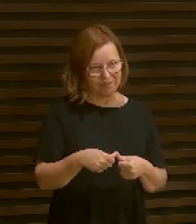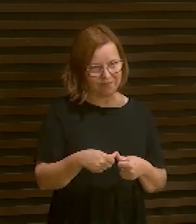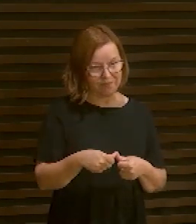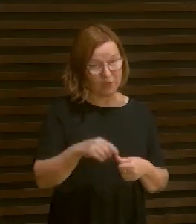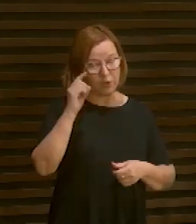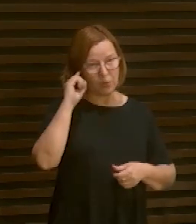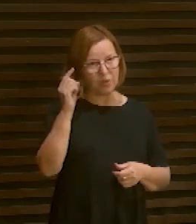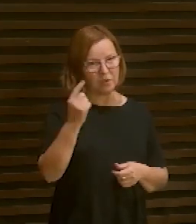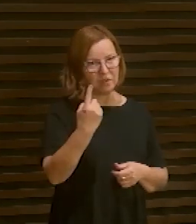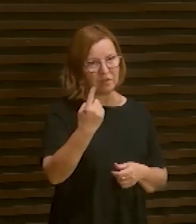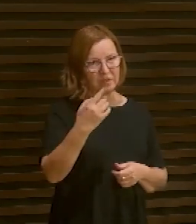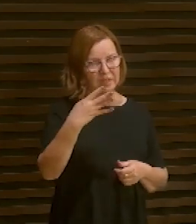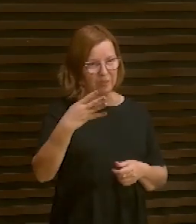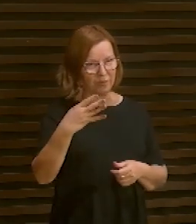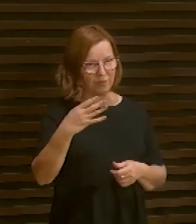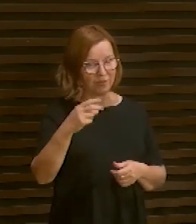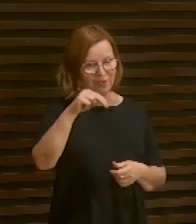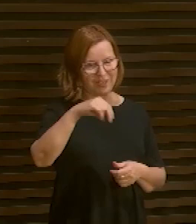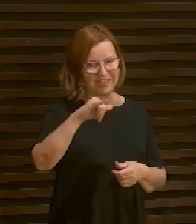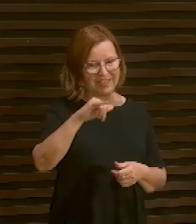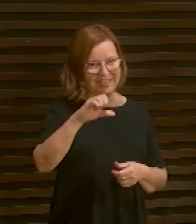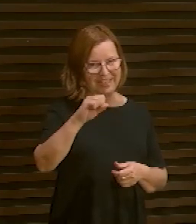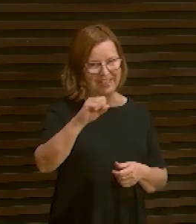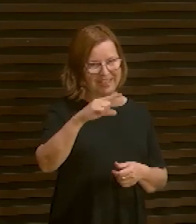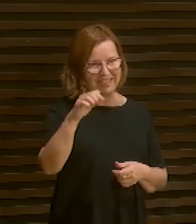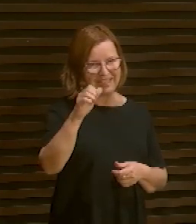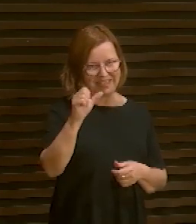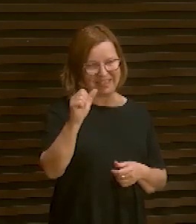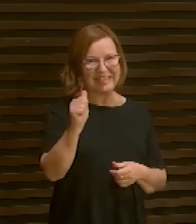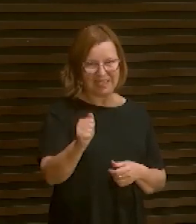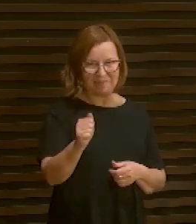dia 14 de Nisan do ano 30?